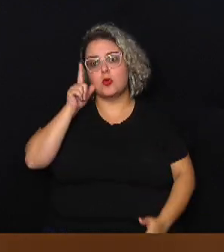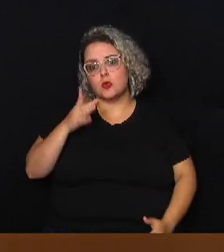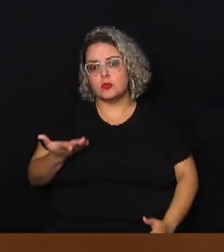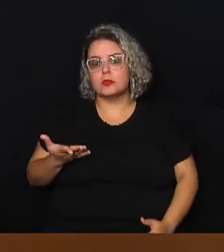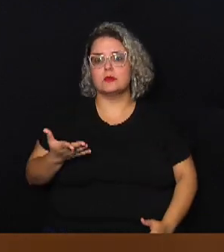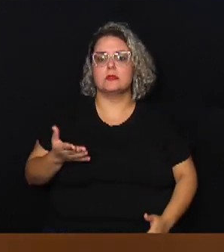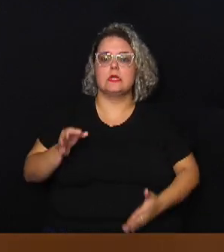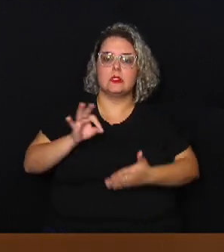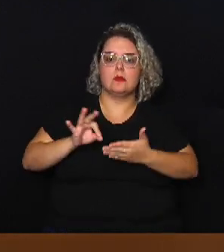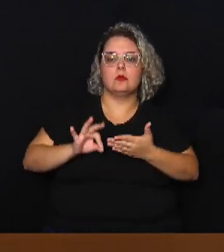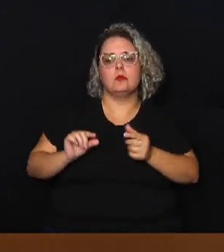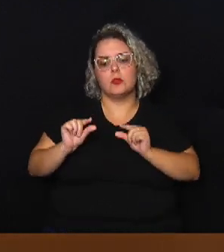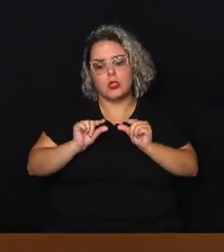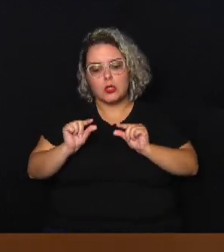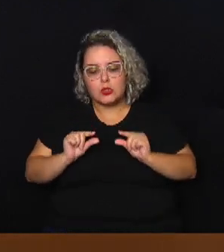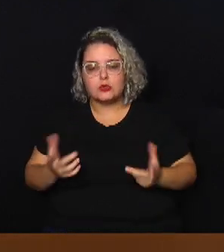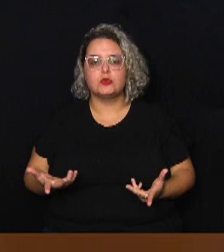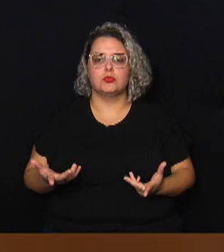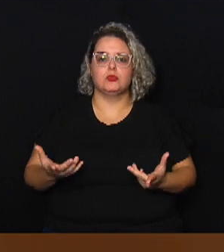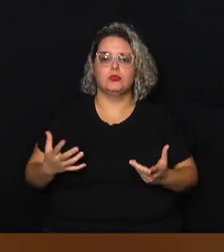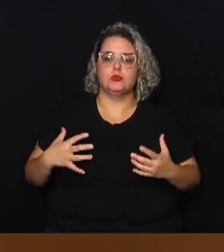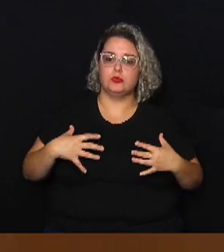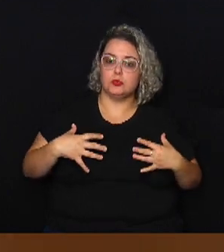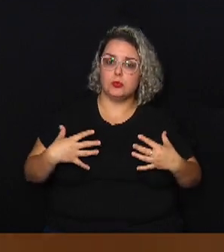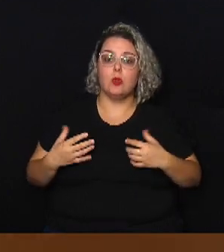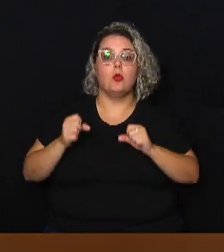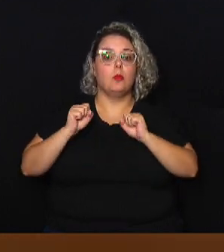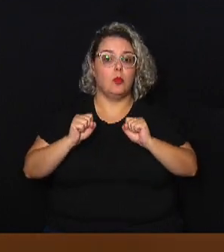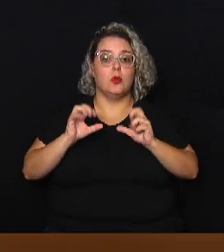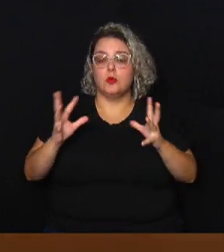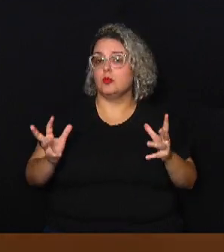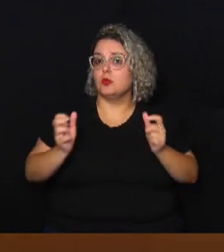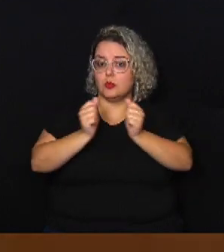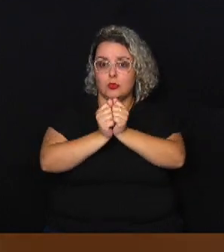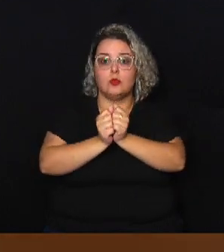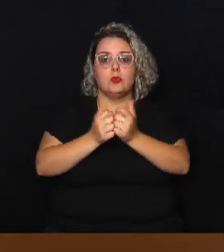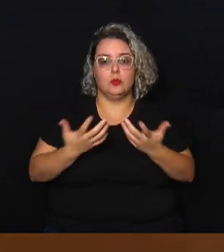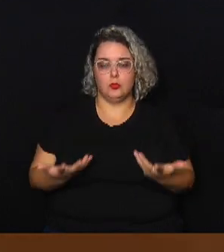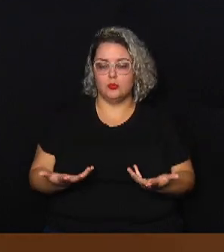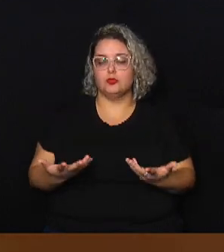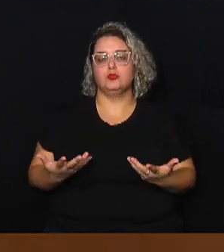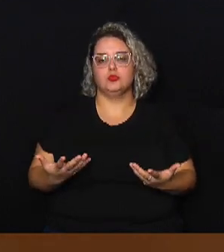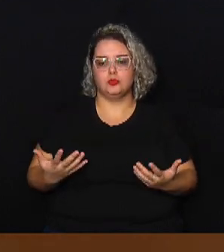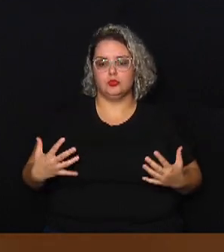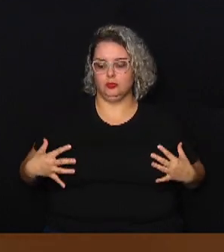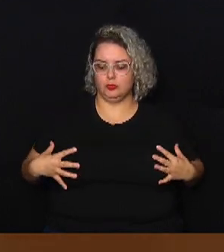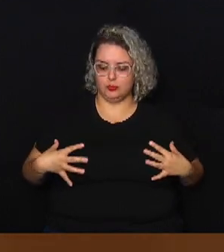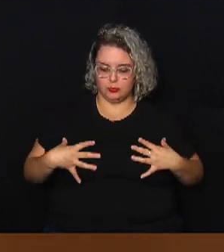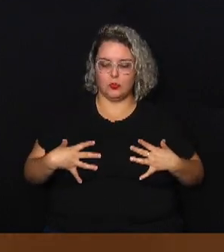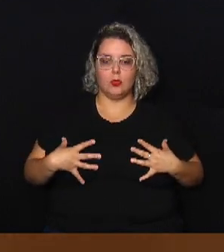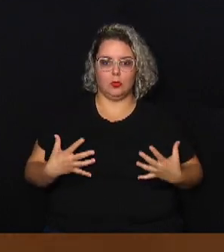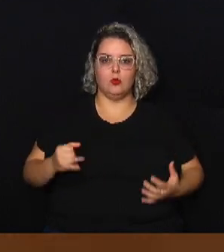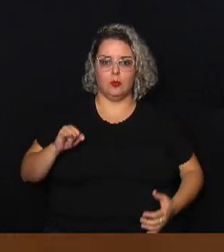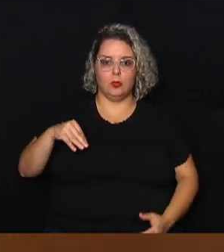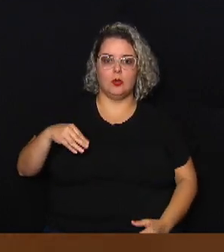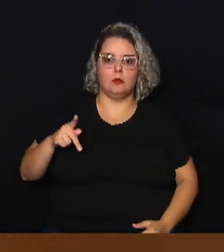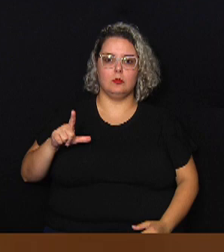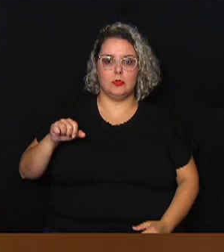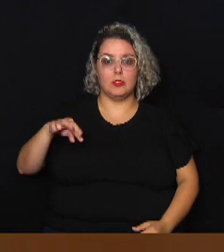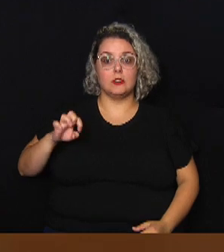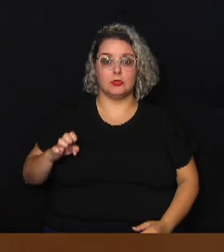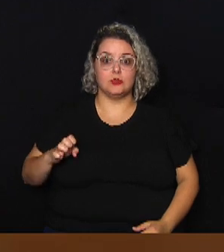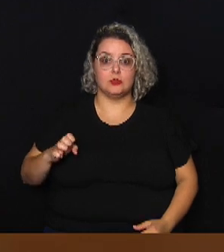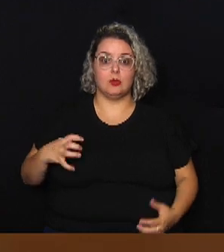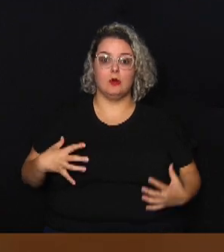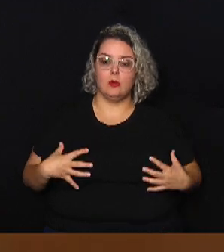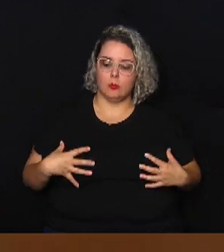pequenas deformidades, pequenas irregularidades, podemos associar até ao implante mamário. Então, eu gosto sempre de trazer a mamoplastia de aumento